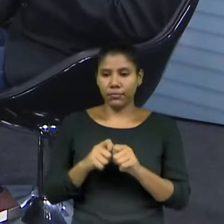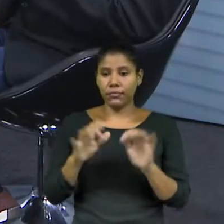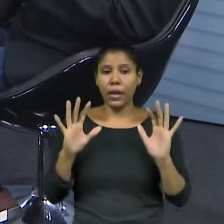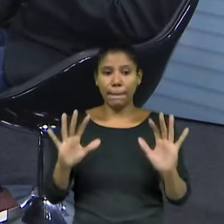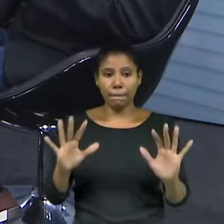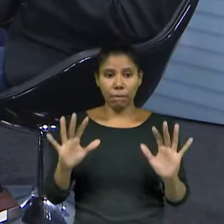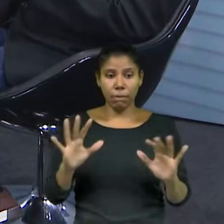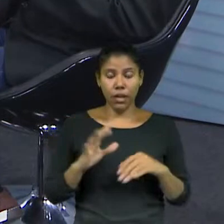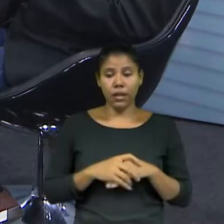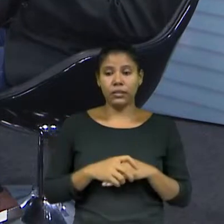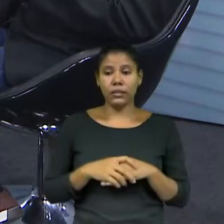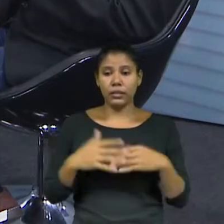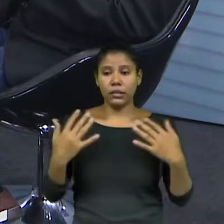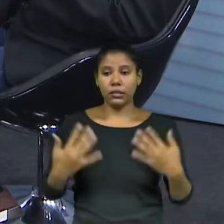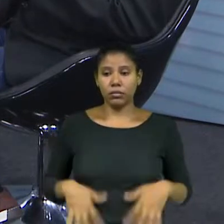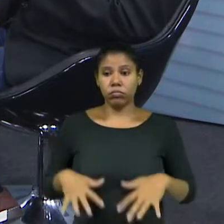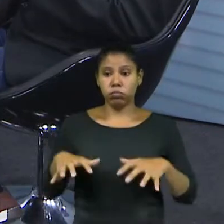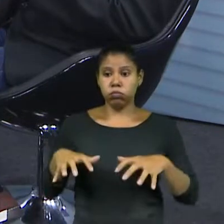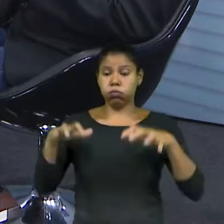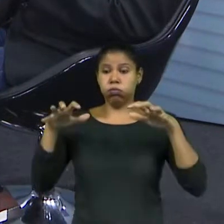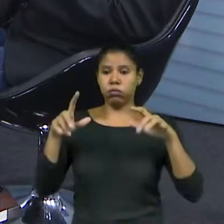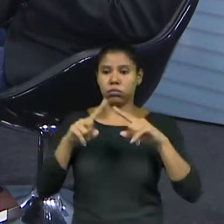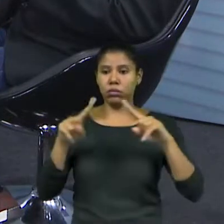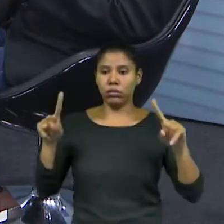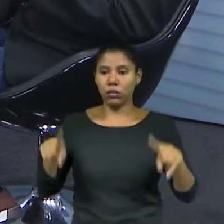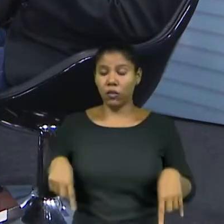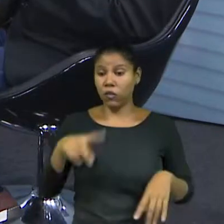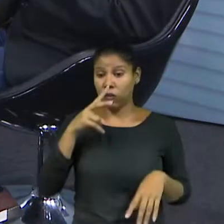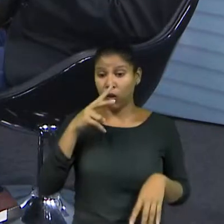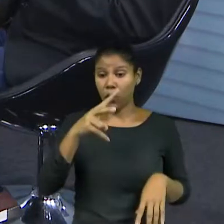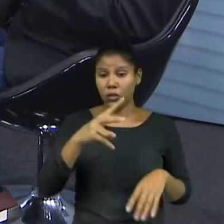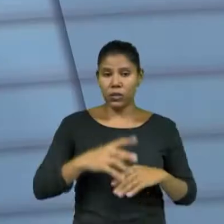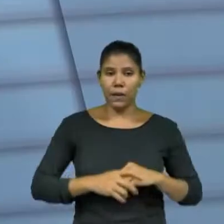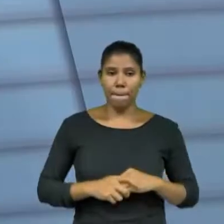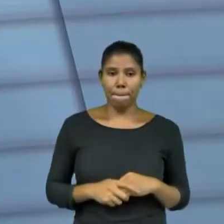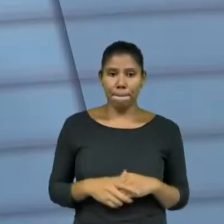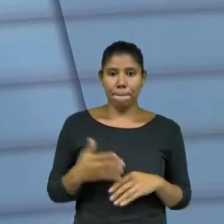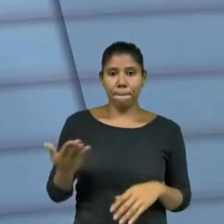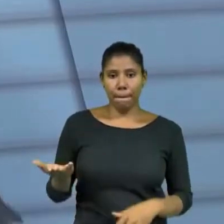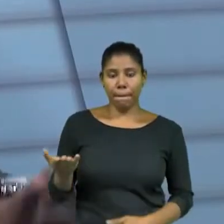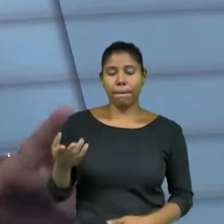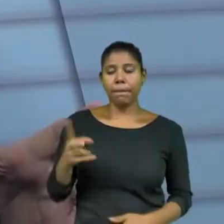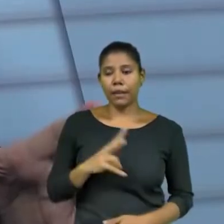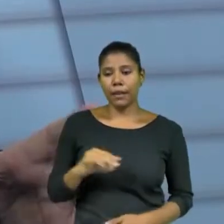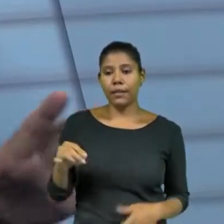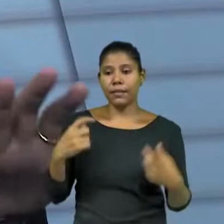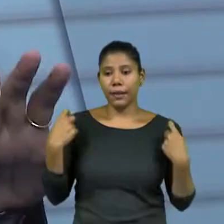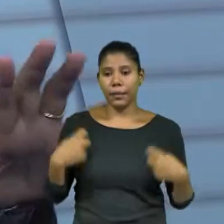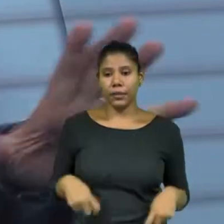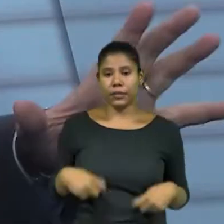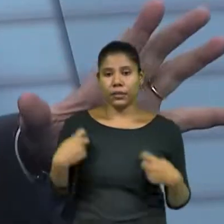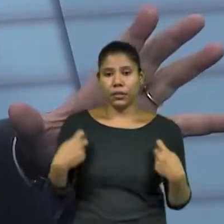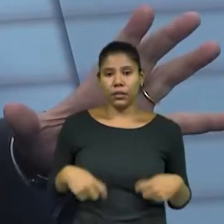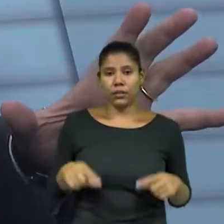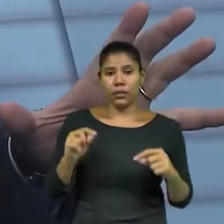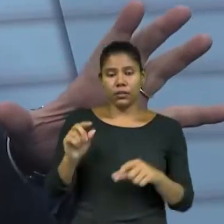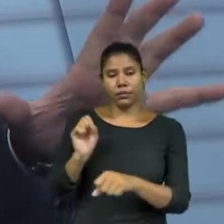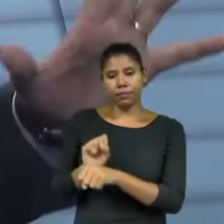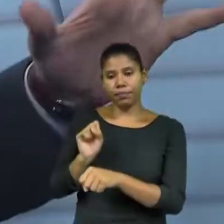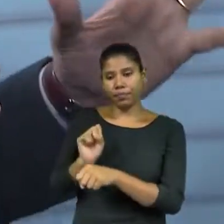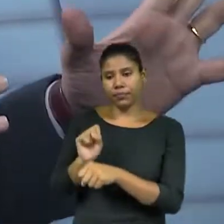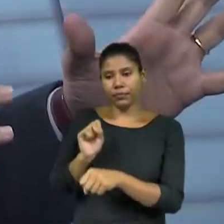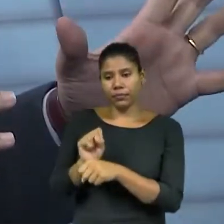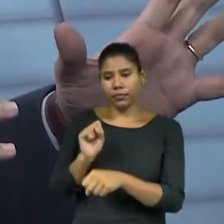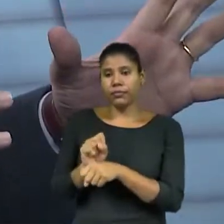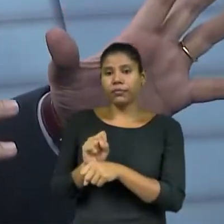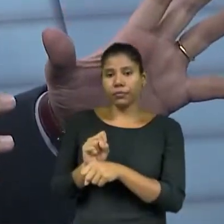o volume de projetos é tão grande no Brasil que eles vão ter que, eles disseram, nós temos que aguardar